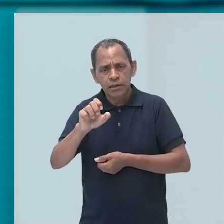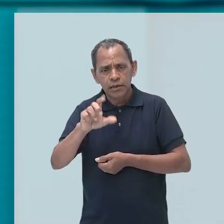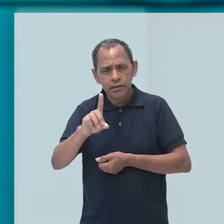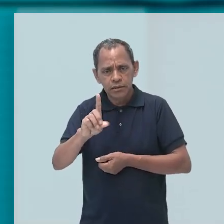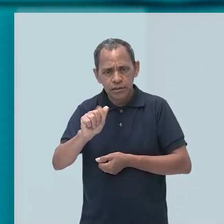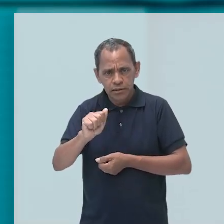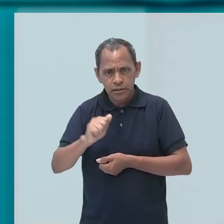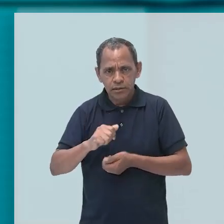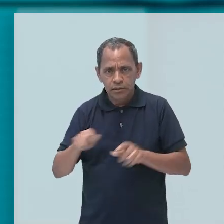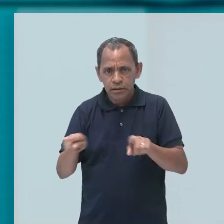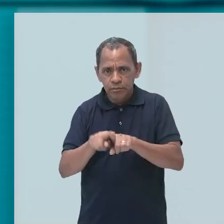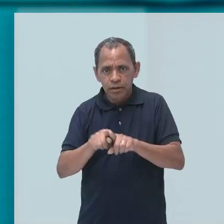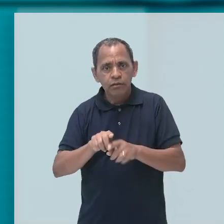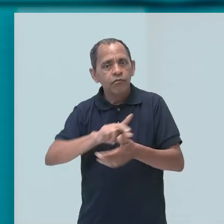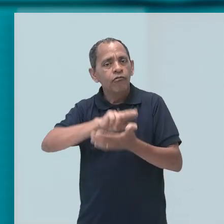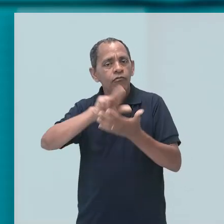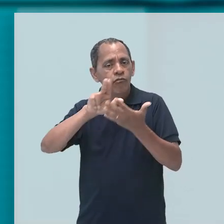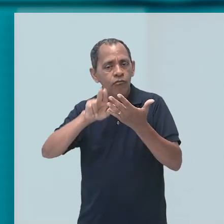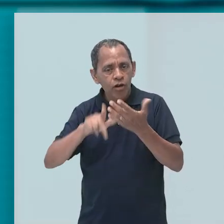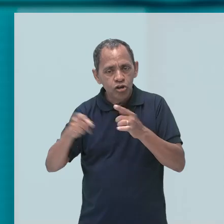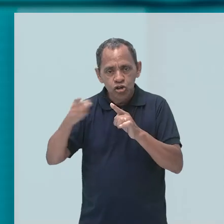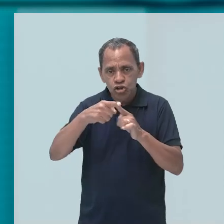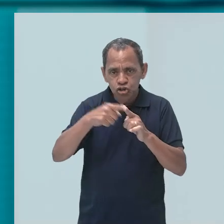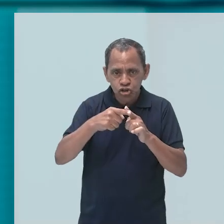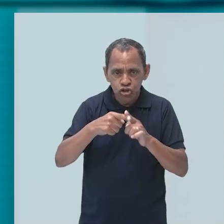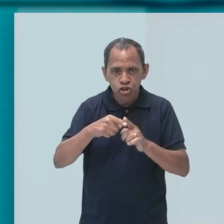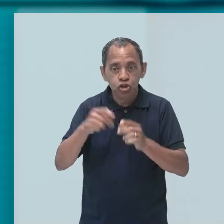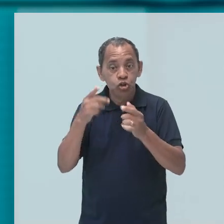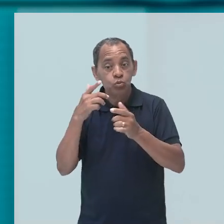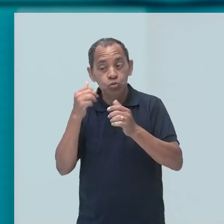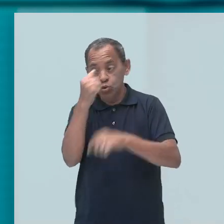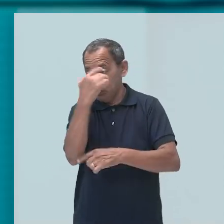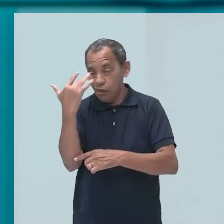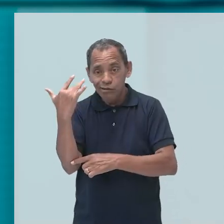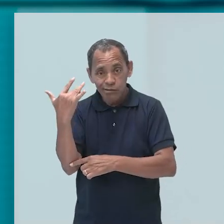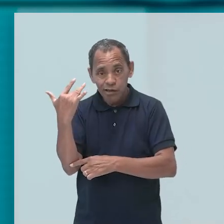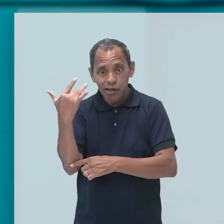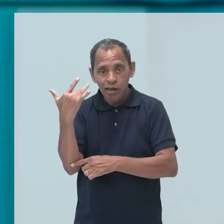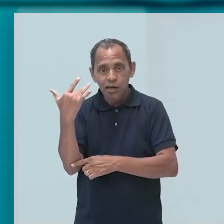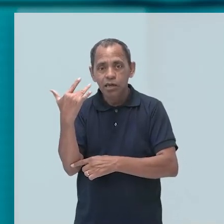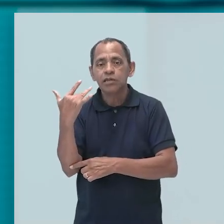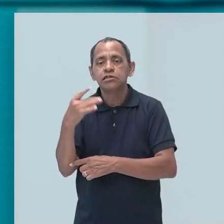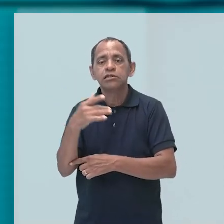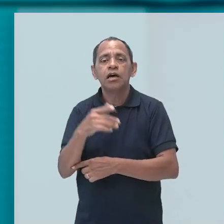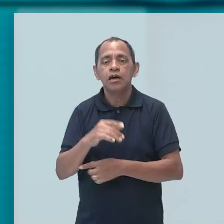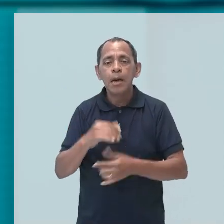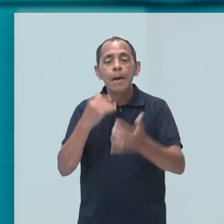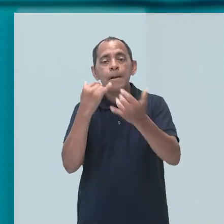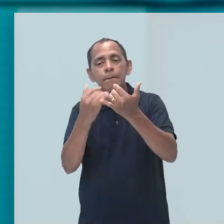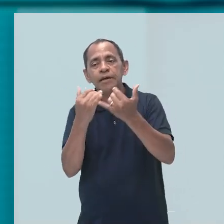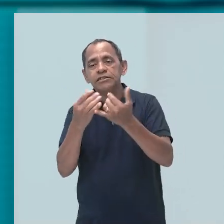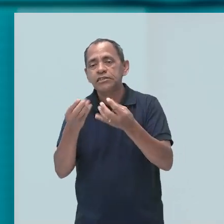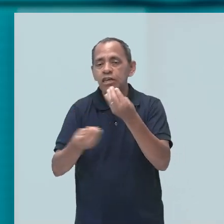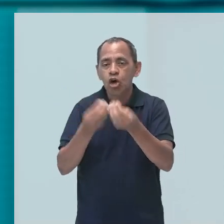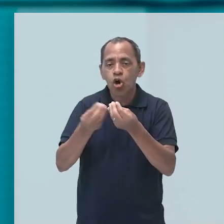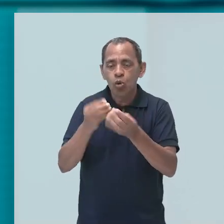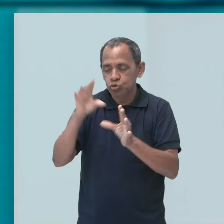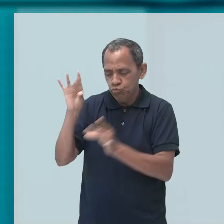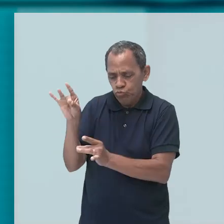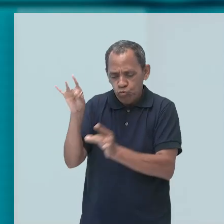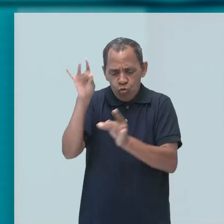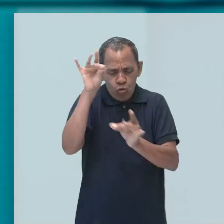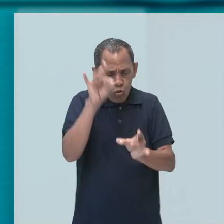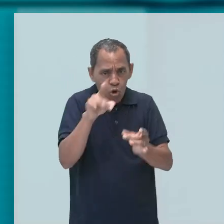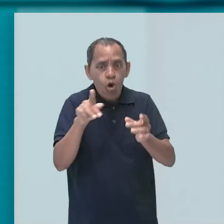vários elementos da natureza sendo personificados, né? As mangueiras, os galhos da mangueira, elas eram